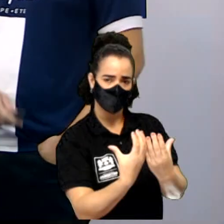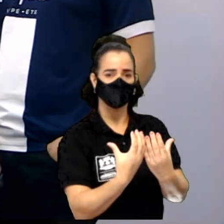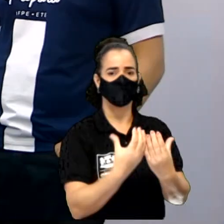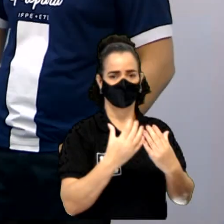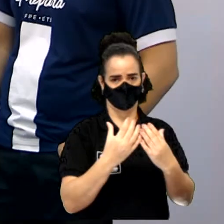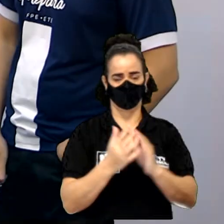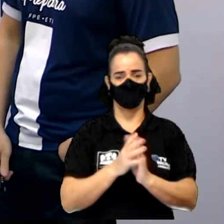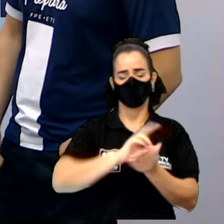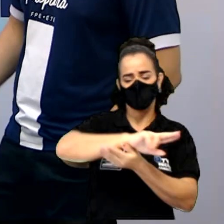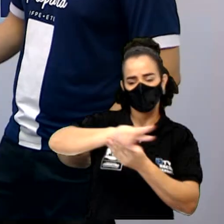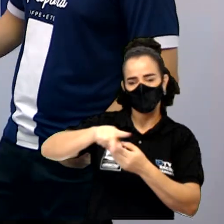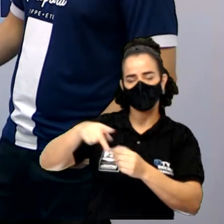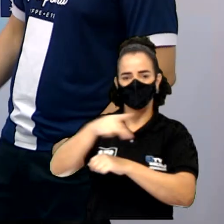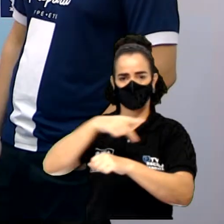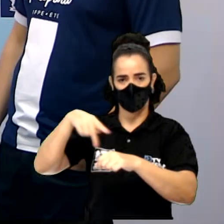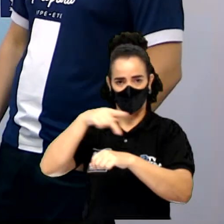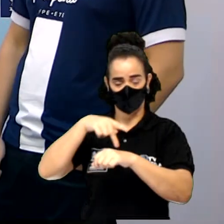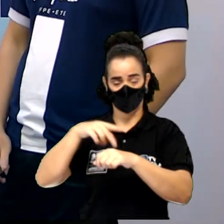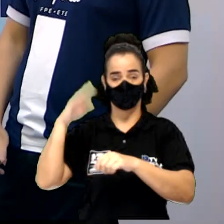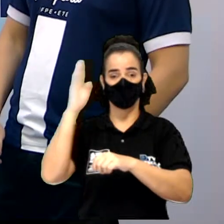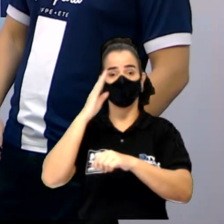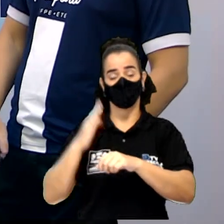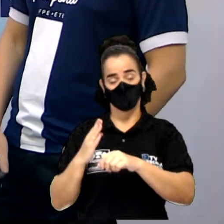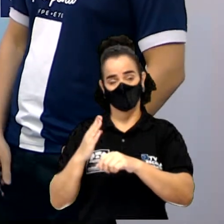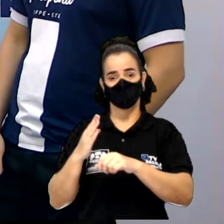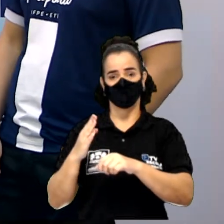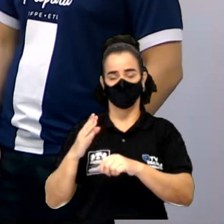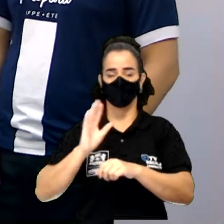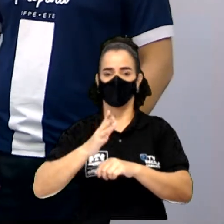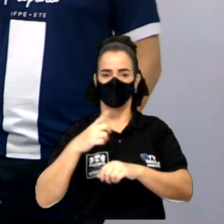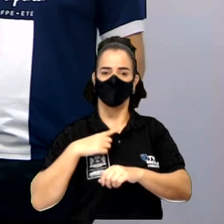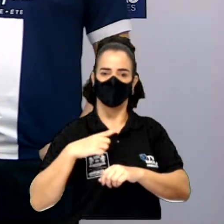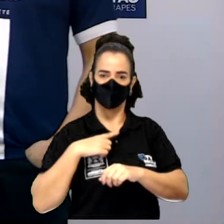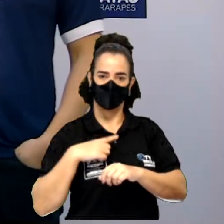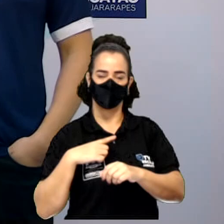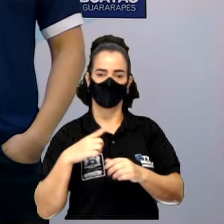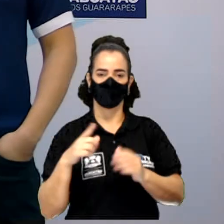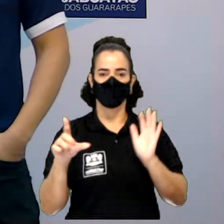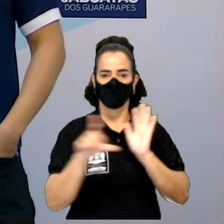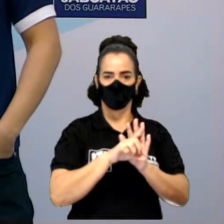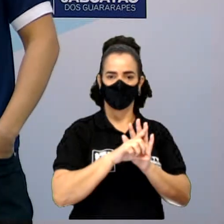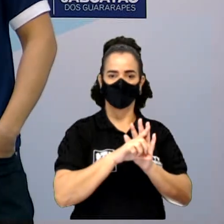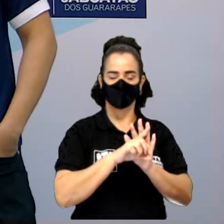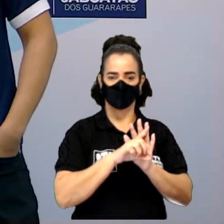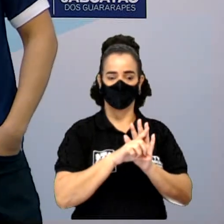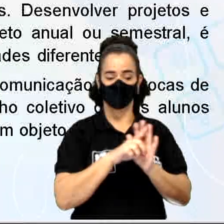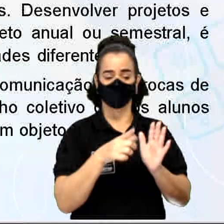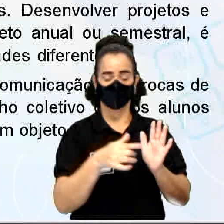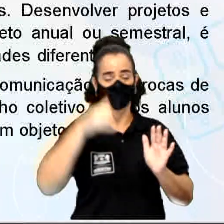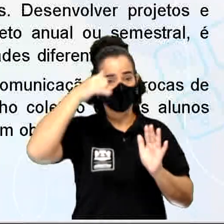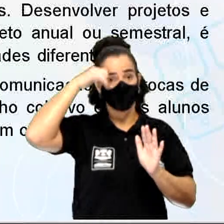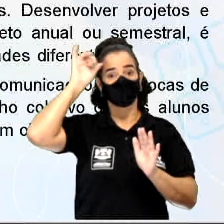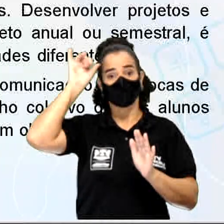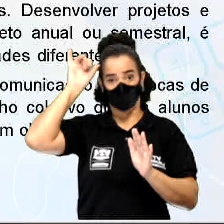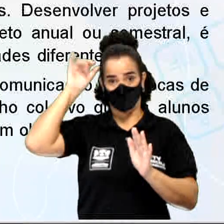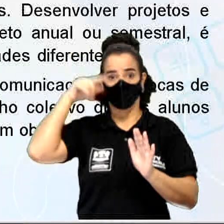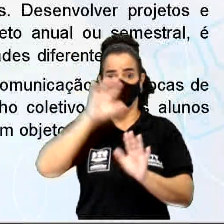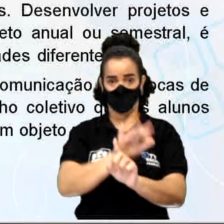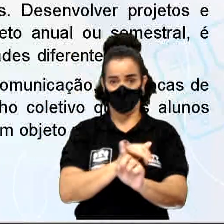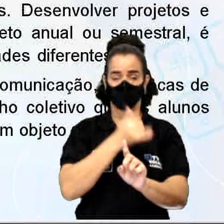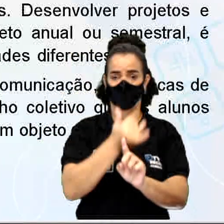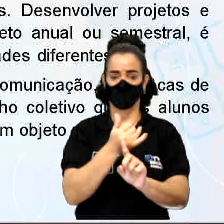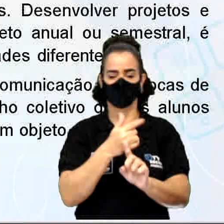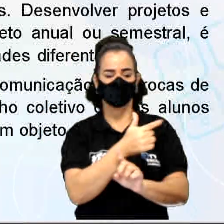diversos países. No Brasil, inclusive, já existe uma lei anti-bullying. Apesar de não haver uma fórmula pronta